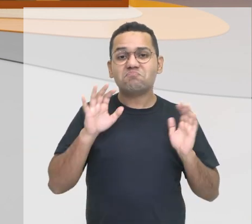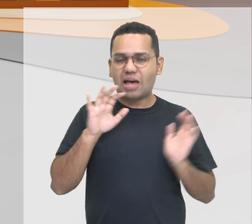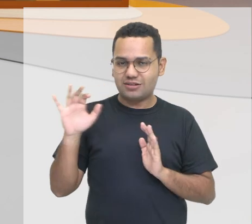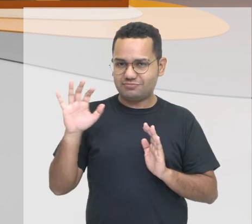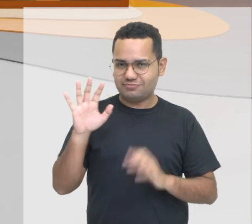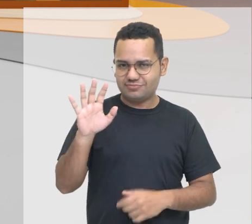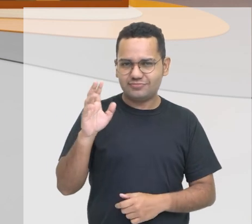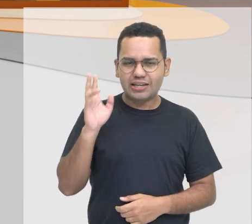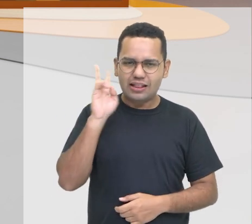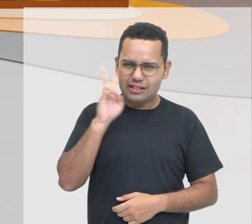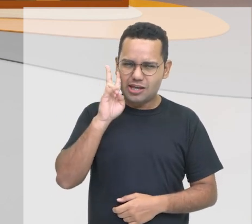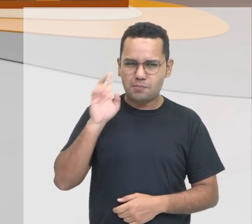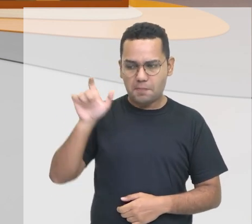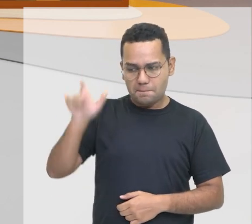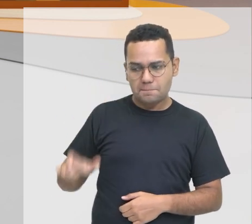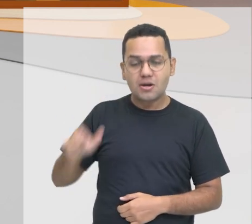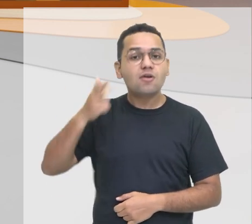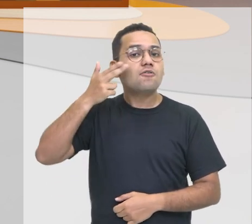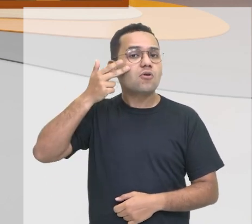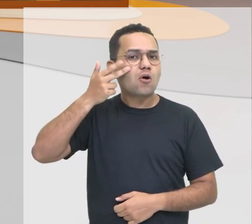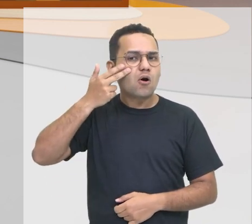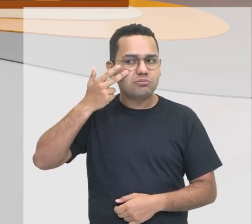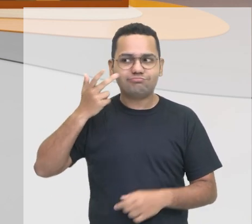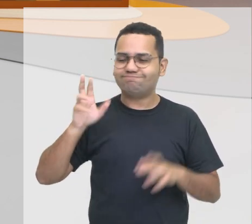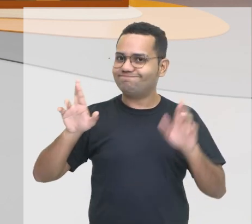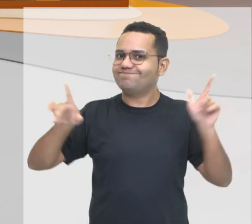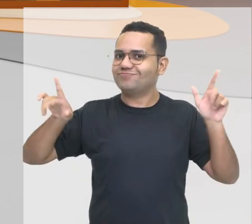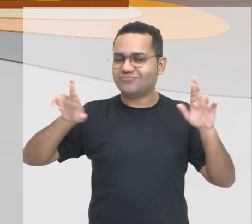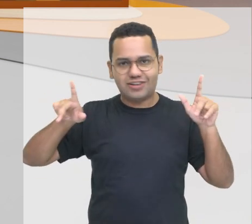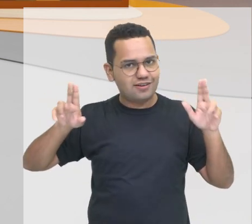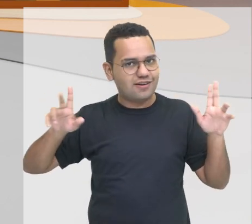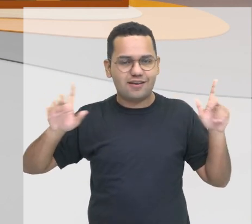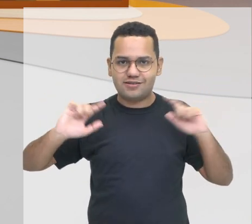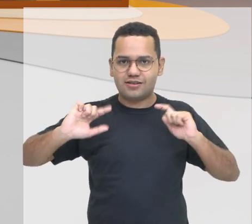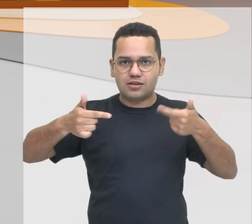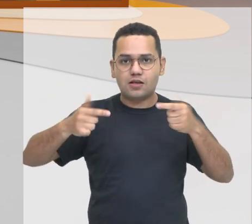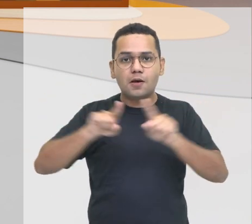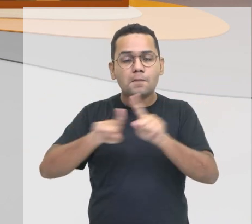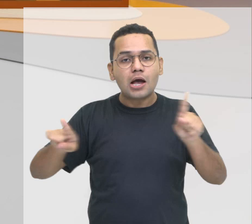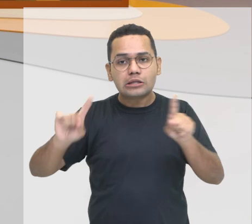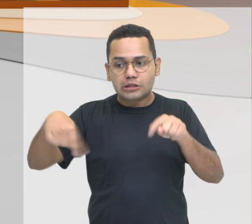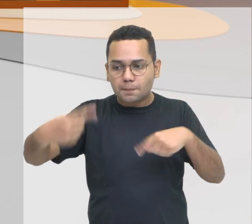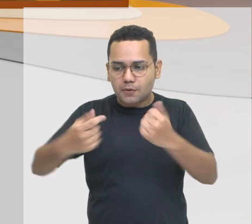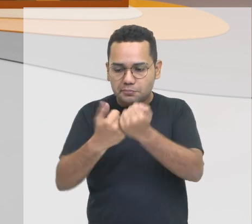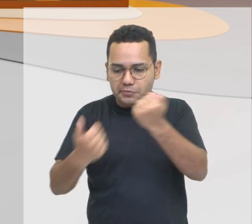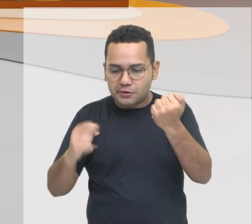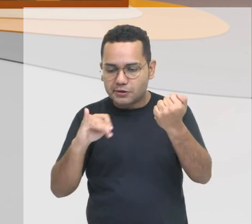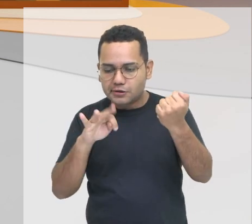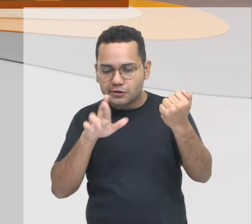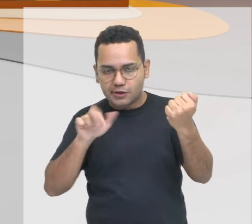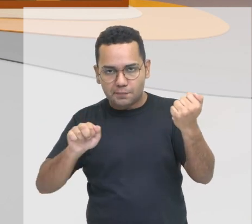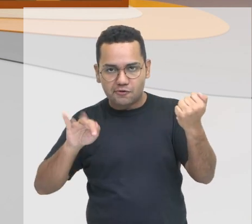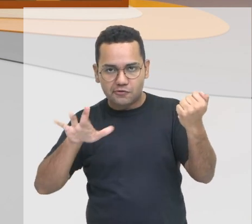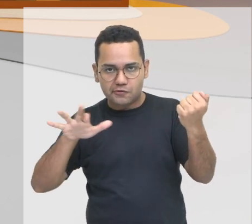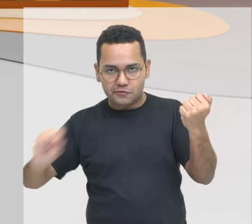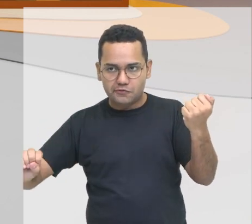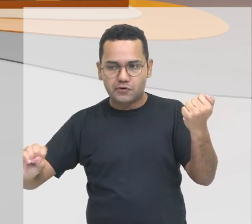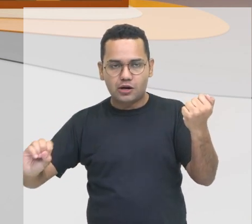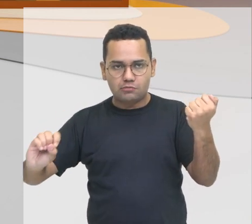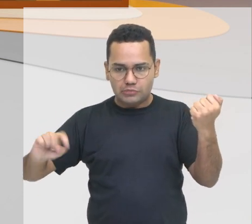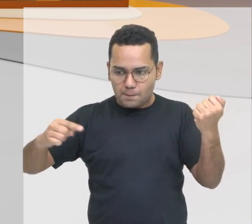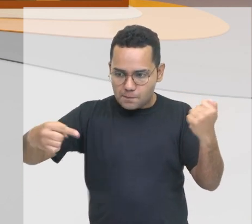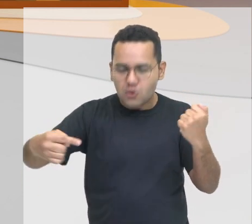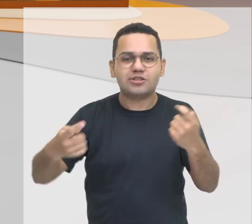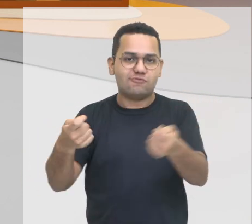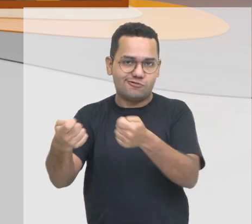não veio, mas com o seu vice Itamar você já vai ter justamente esse processo de